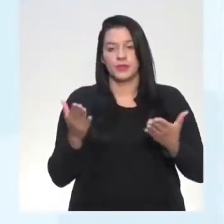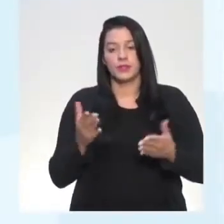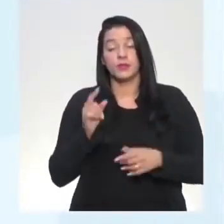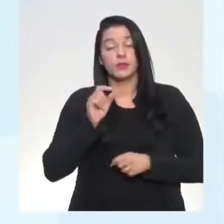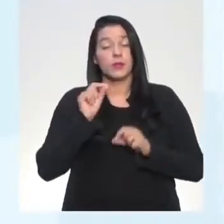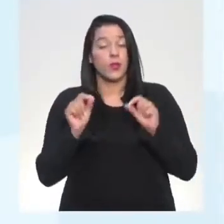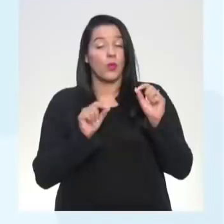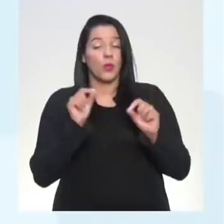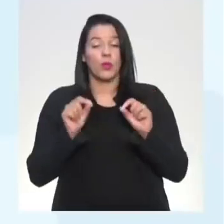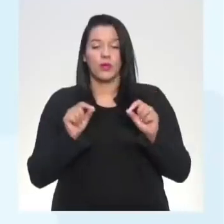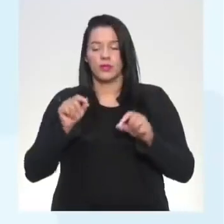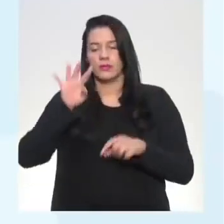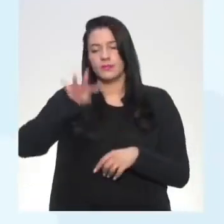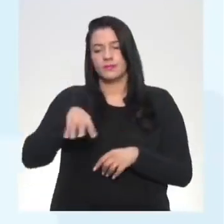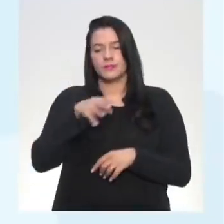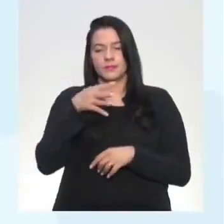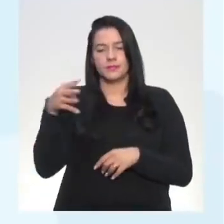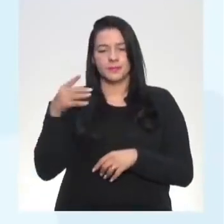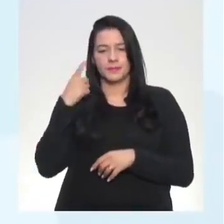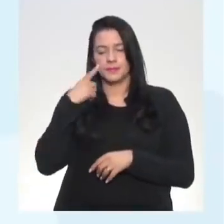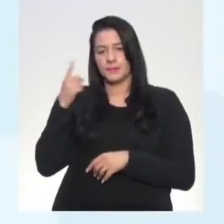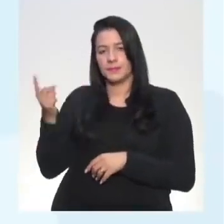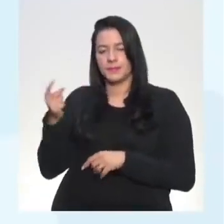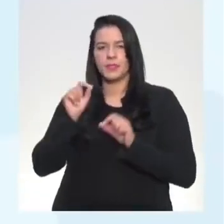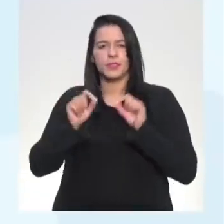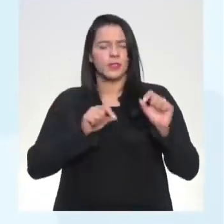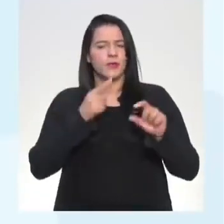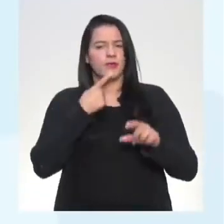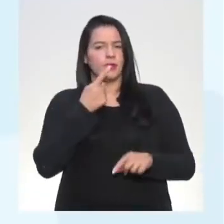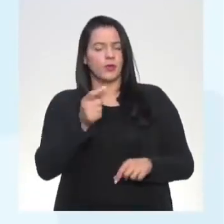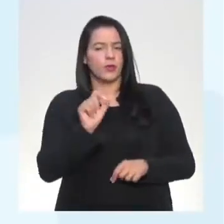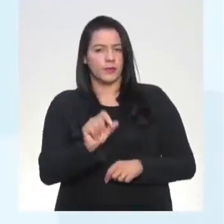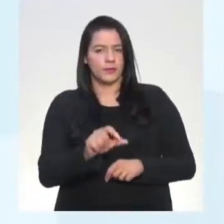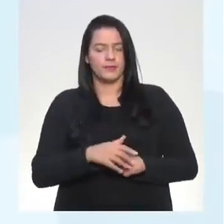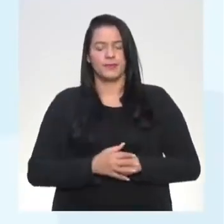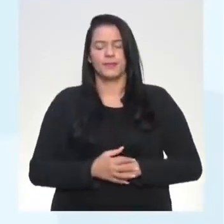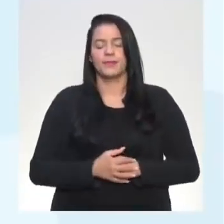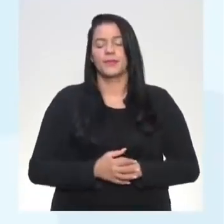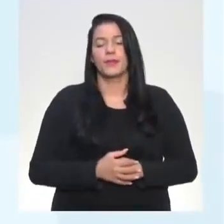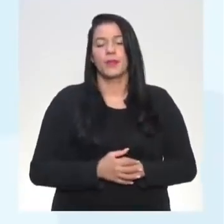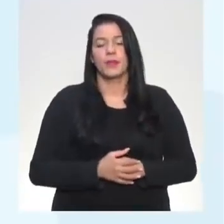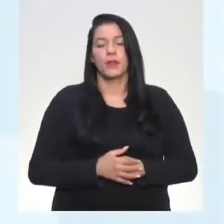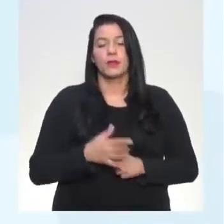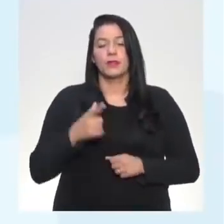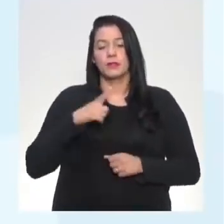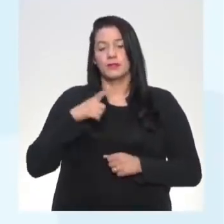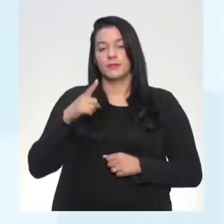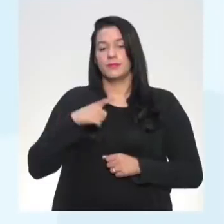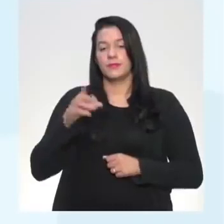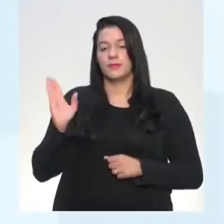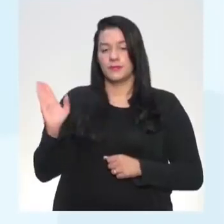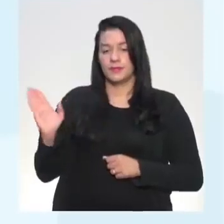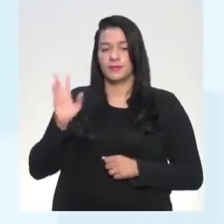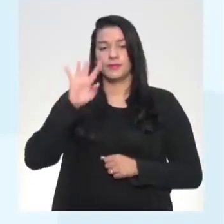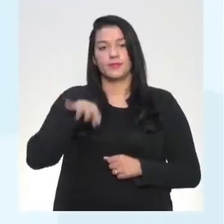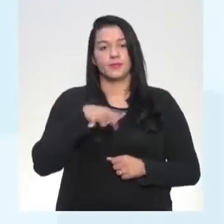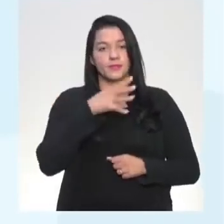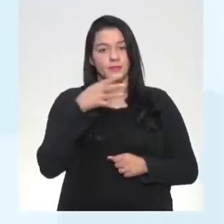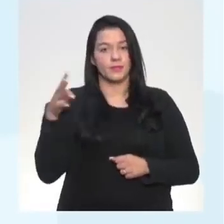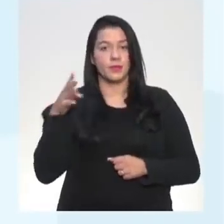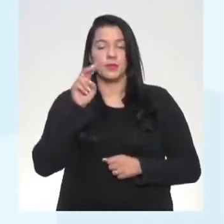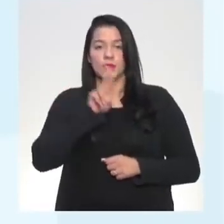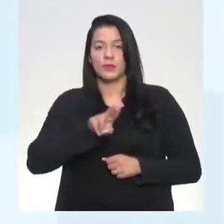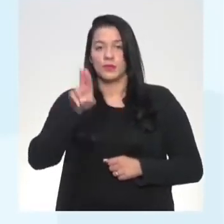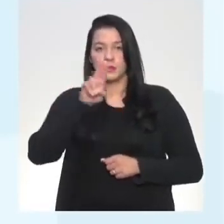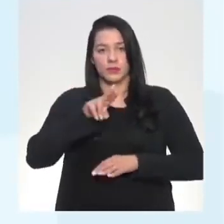ter uma noção do que se trata, né, Osmar? Sim, olha o que está falando o exercício. Ó. Na malha quadriculada a seguir, utilizando uma